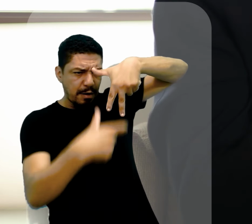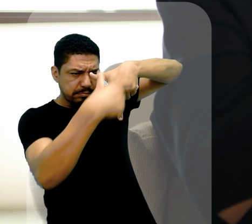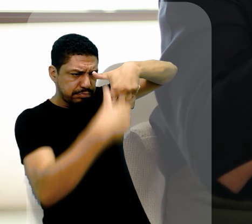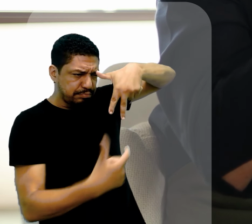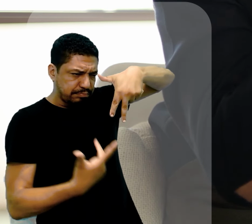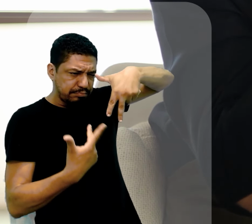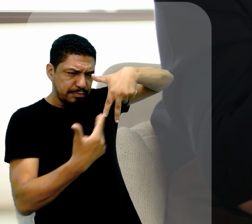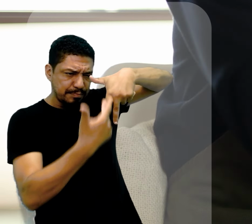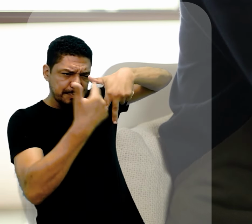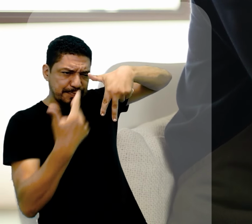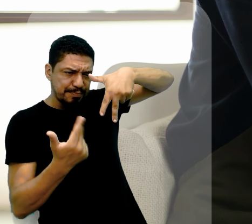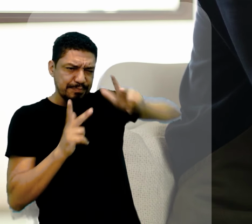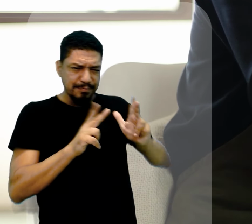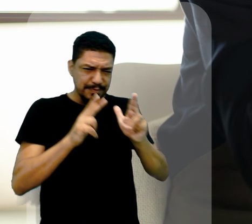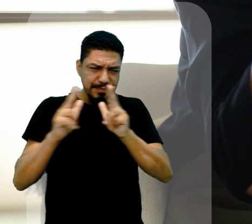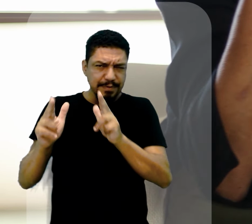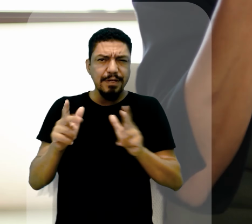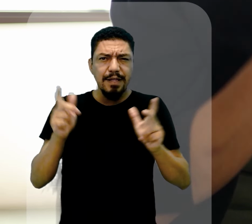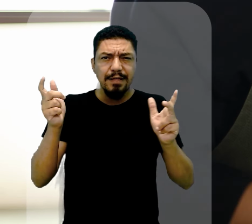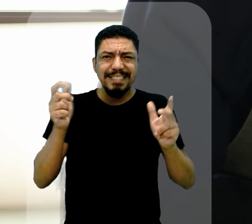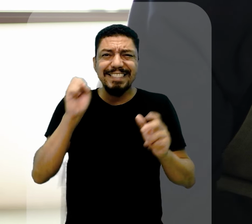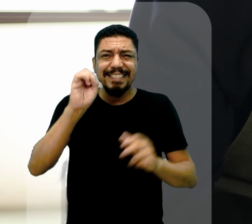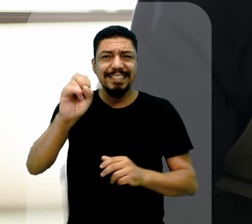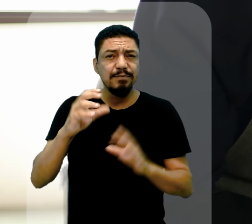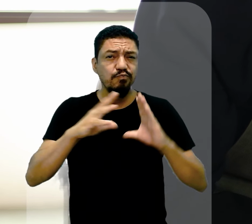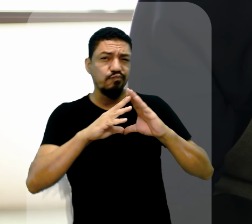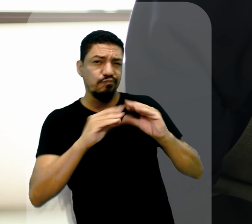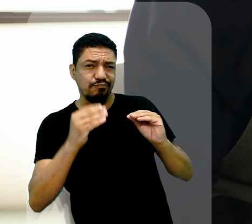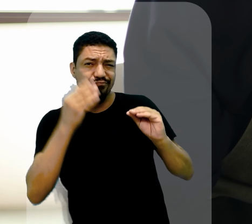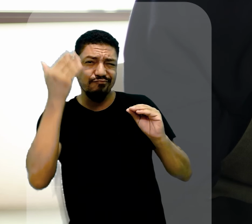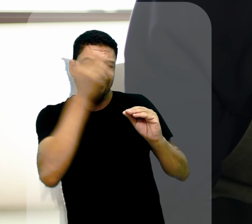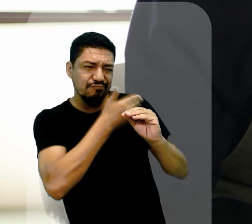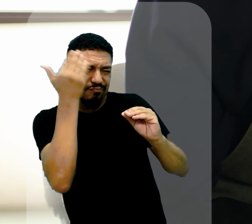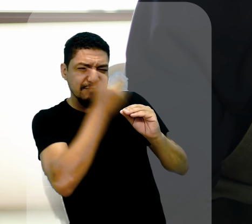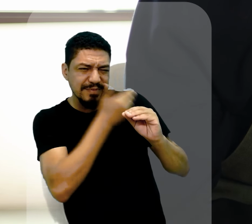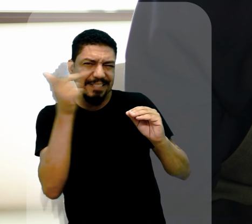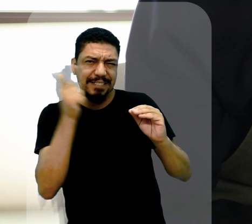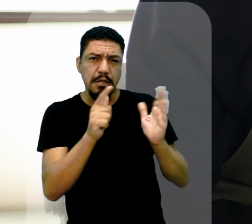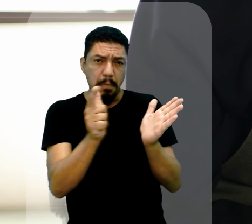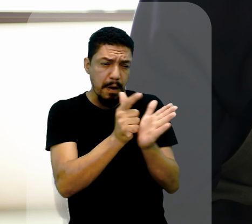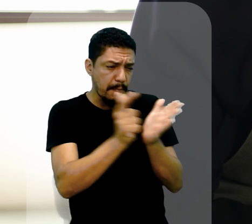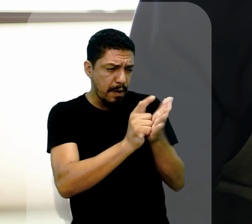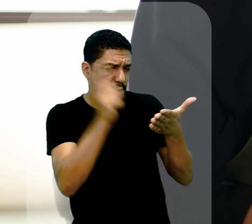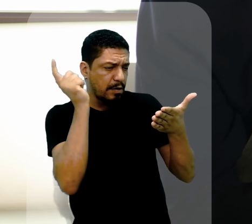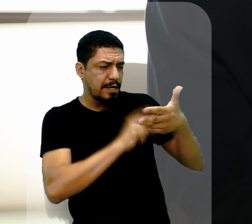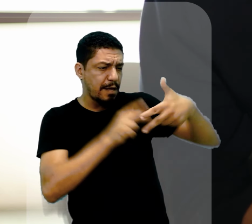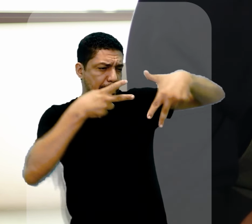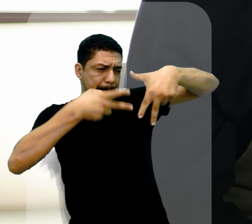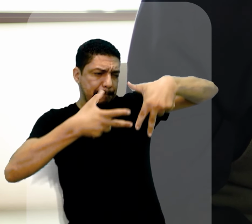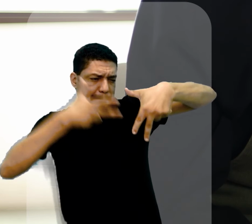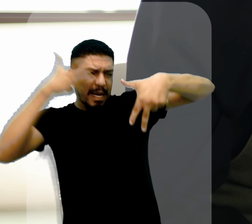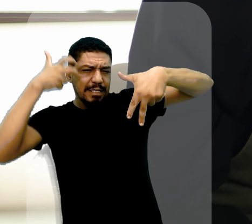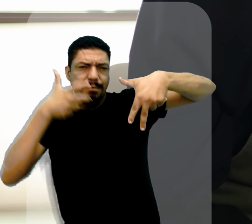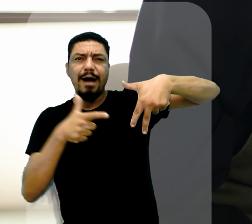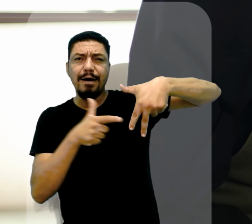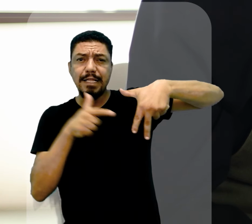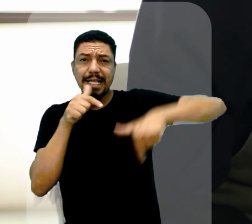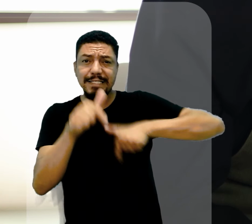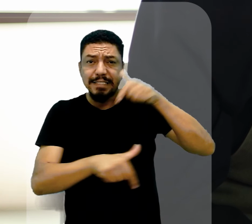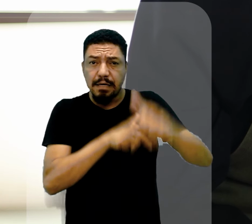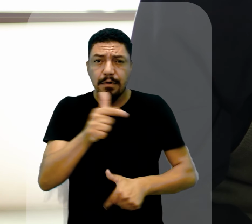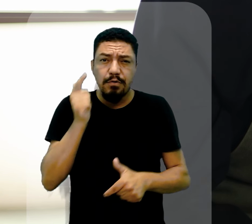Mais, inclusive com um bisturi cirúrgico, mas no papel, né? E nesse trabalho eu realmente exploro